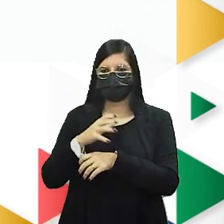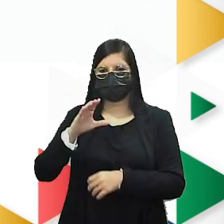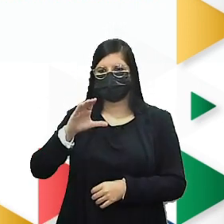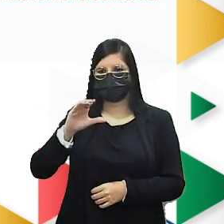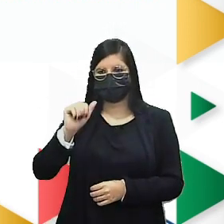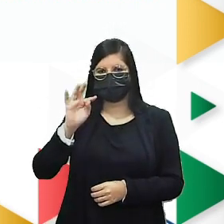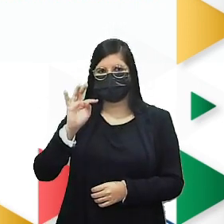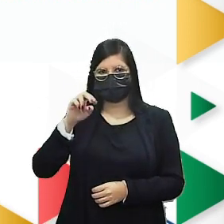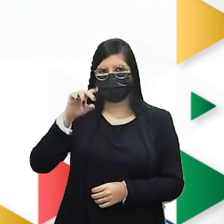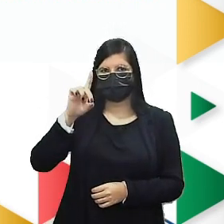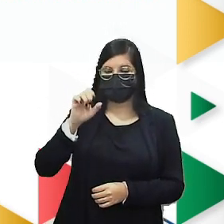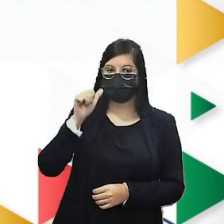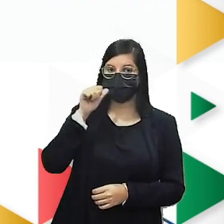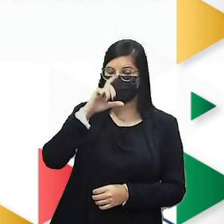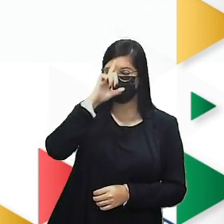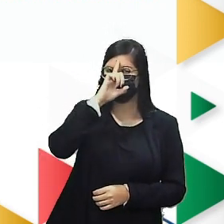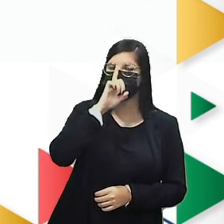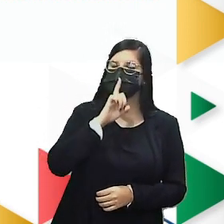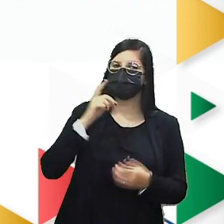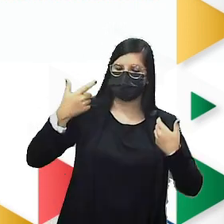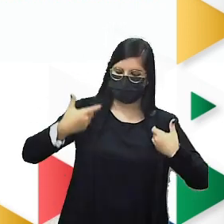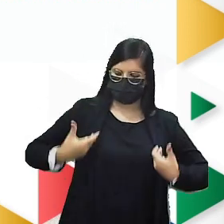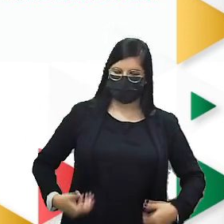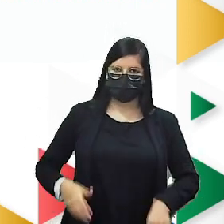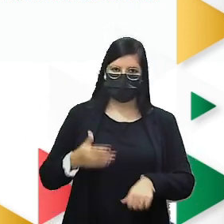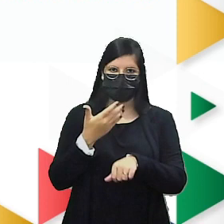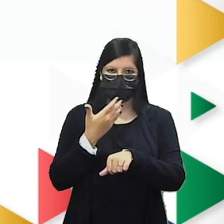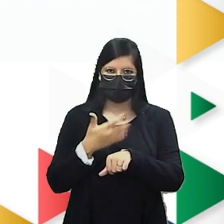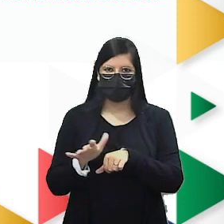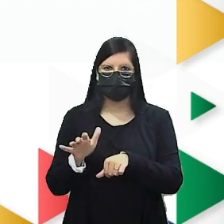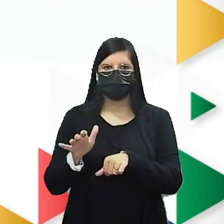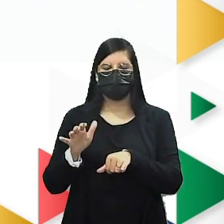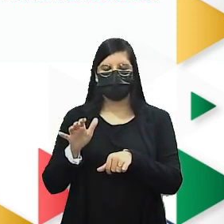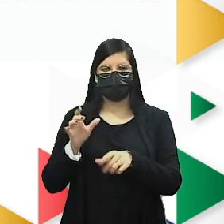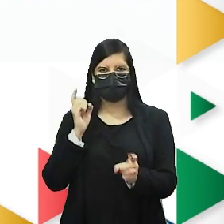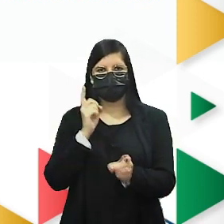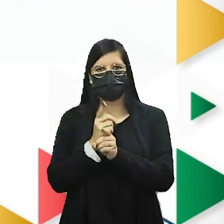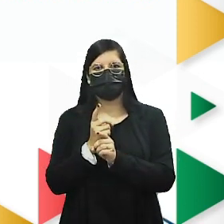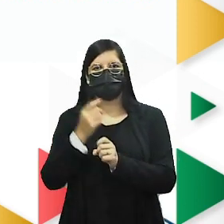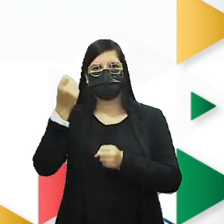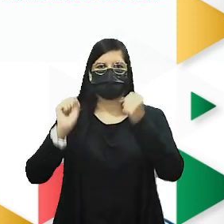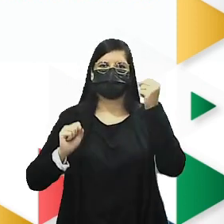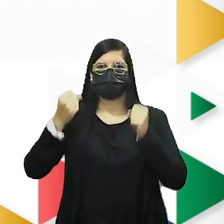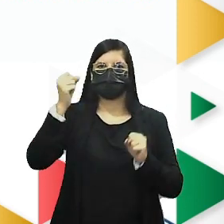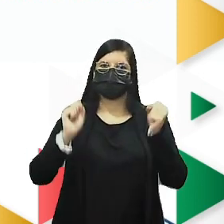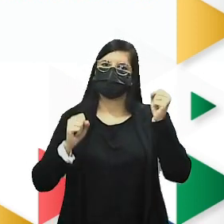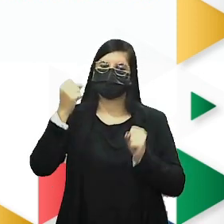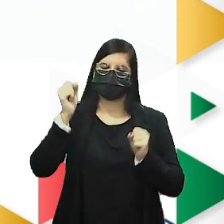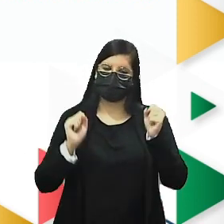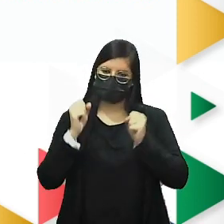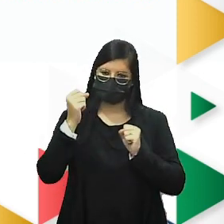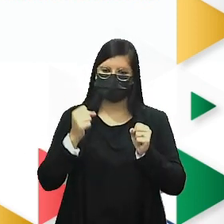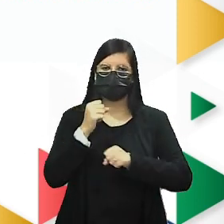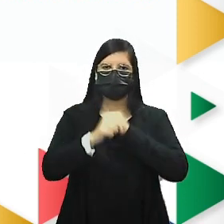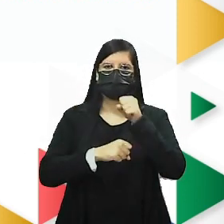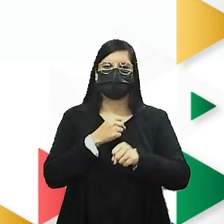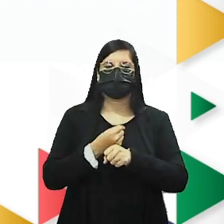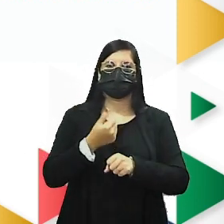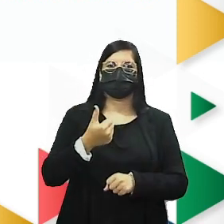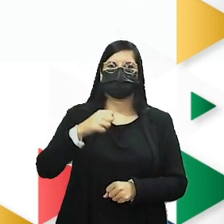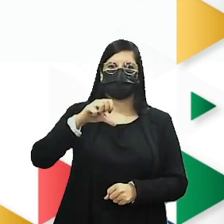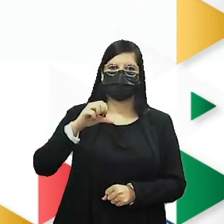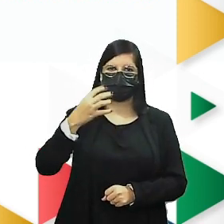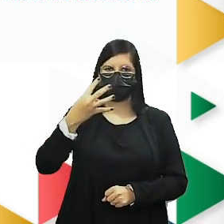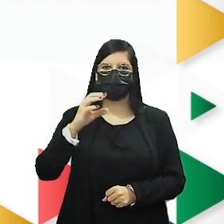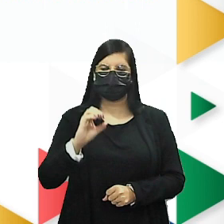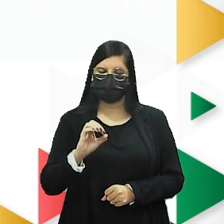mulher loira e de vestido branco aparecia para os operários de uma fábrica que funcionava na cidade da década de 1940, lá em